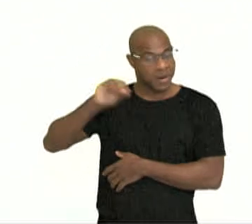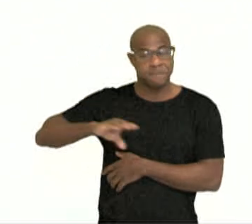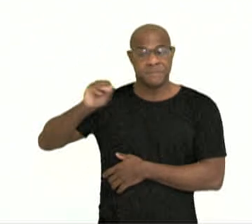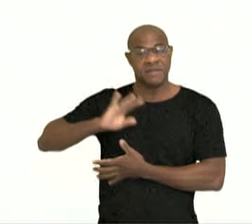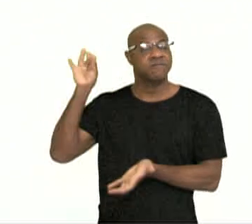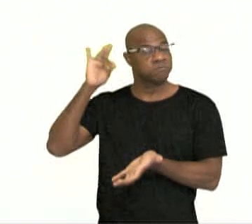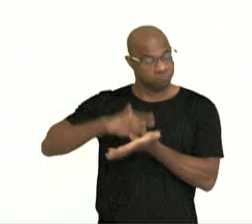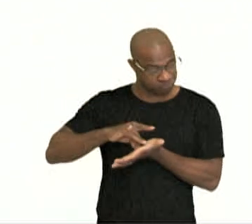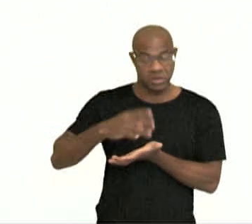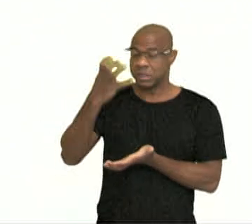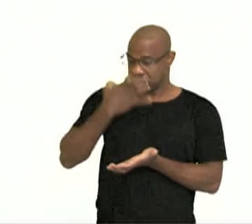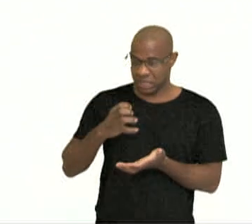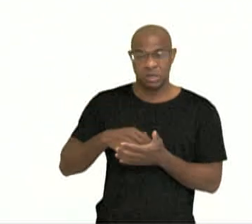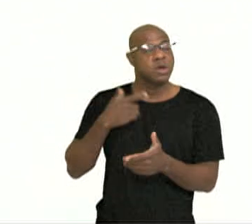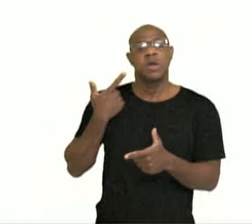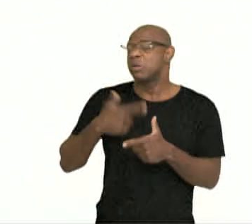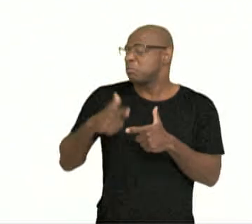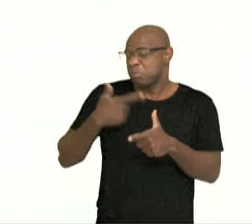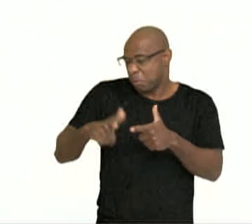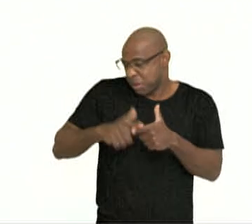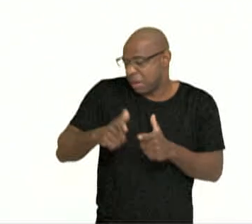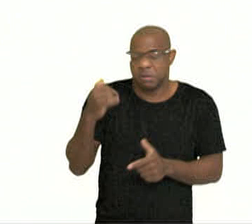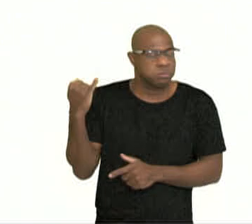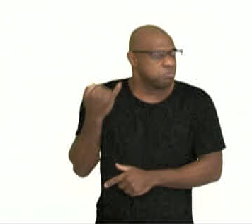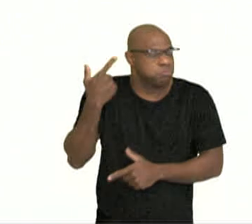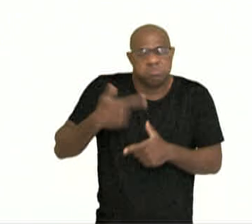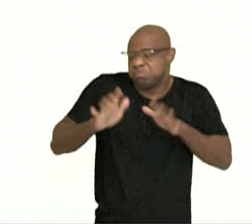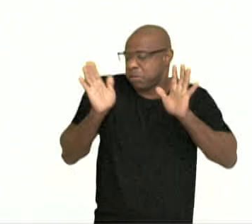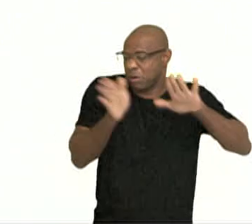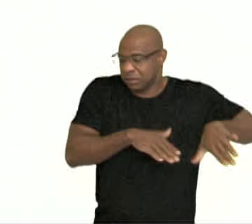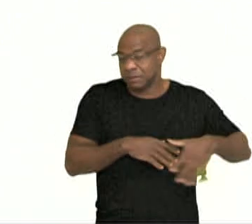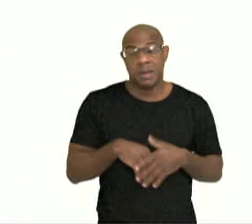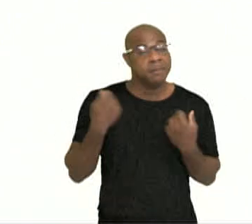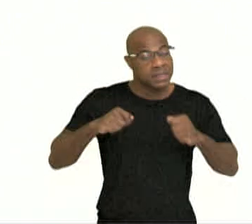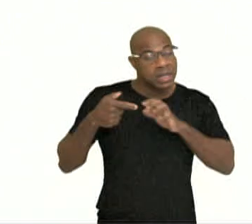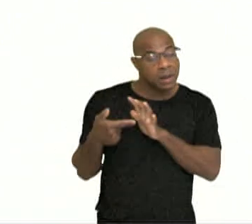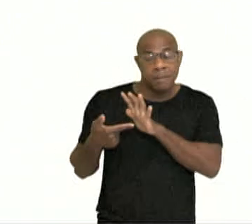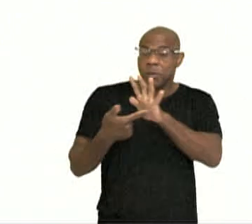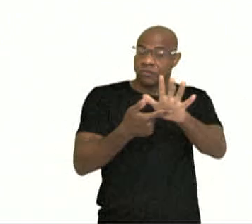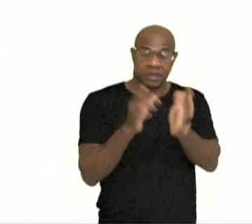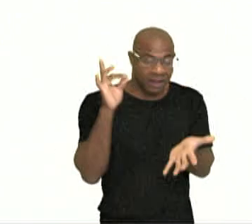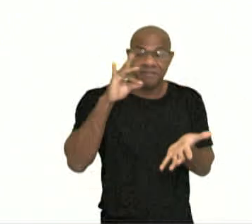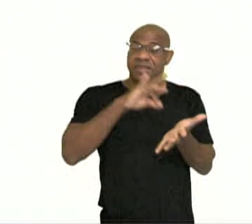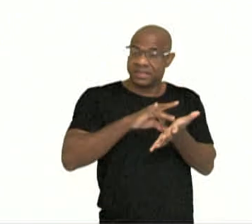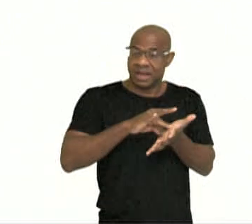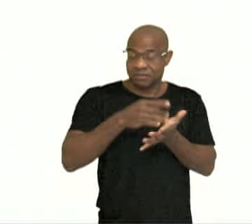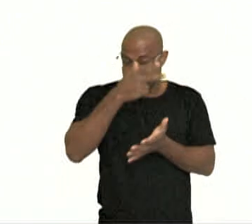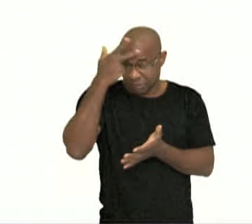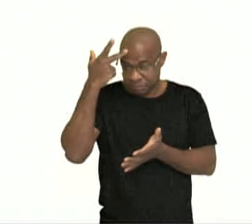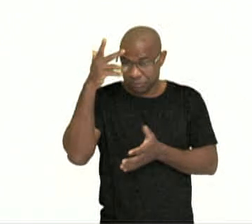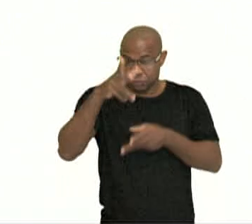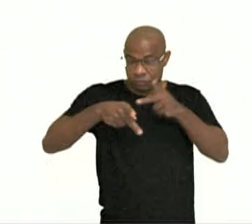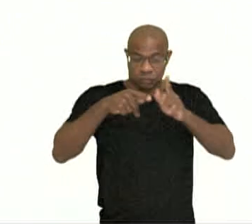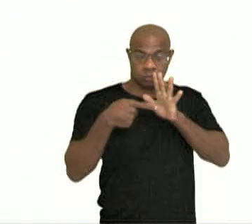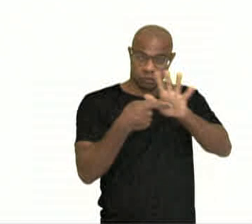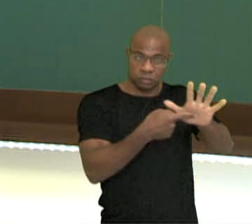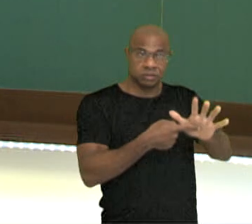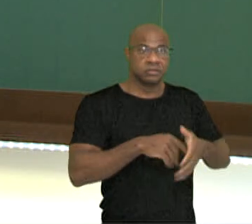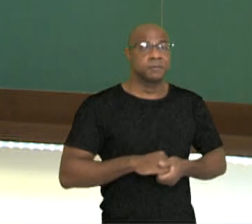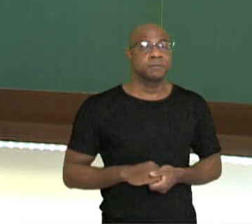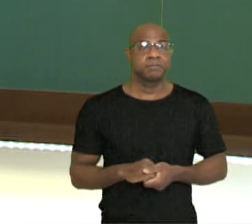que enfrentar. Conseguir revelar a verdade ao leitor é a maior satisfação que podemos